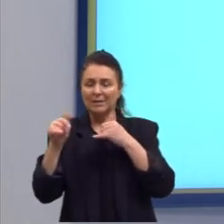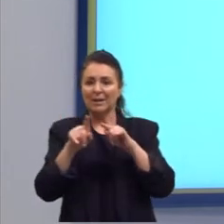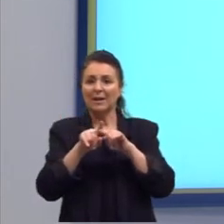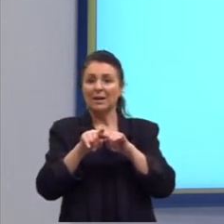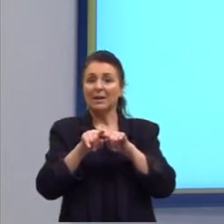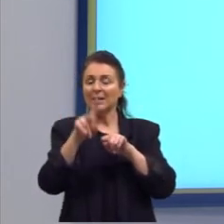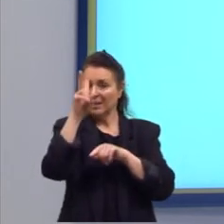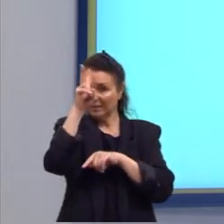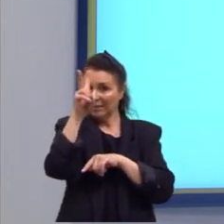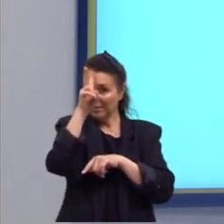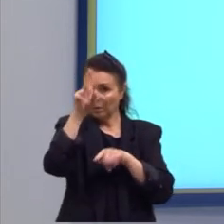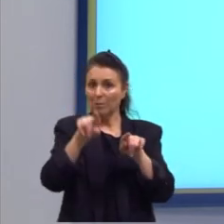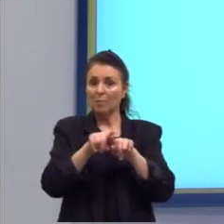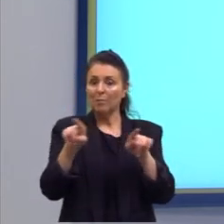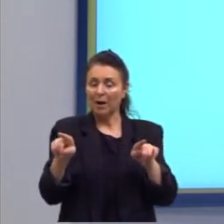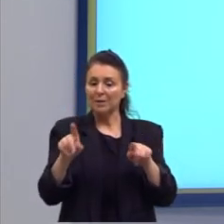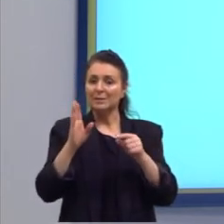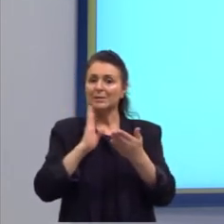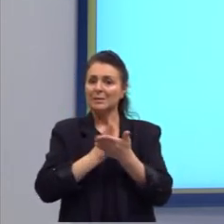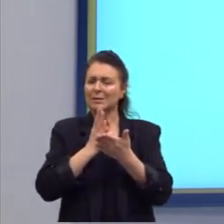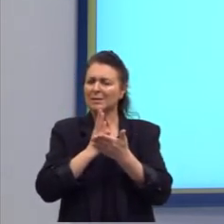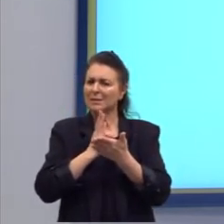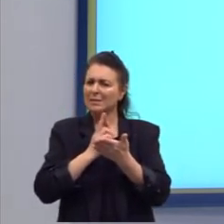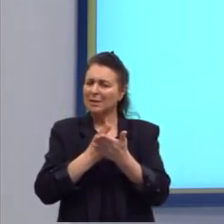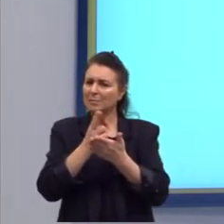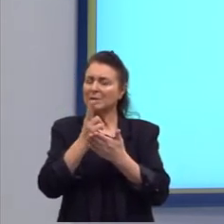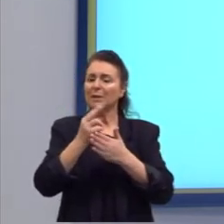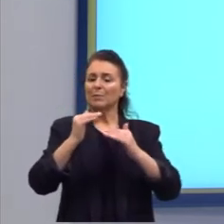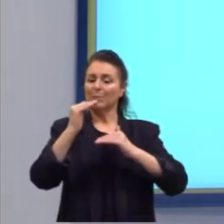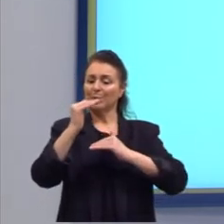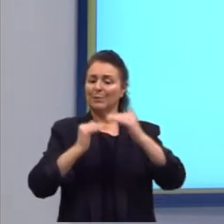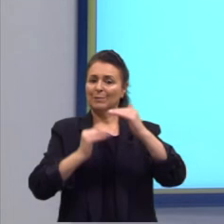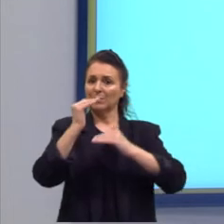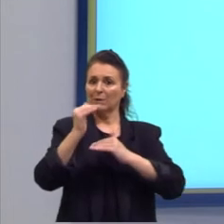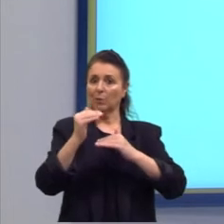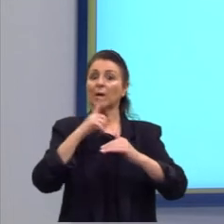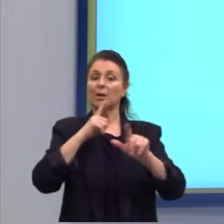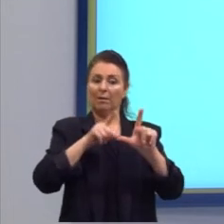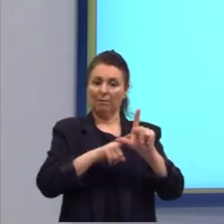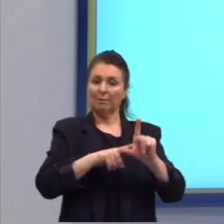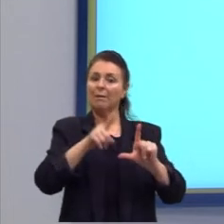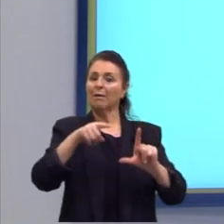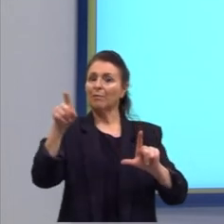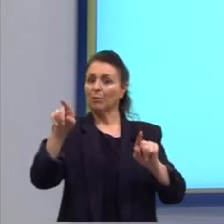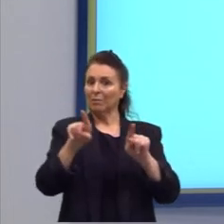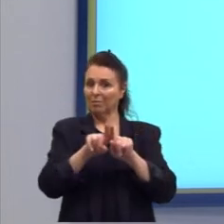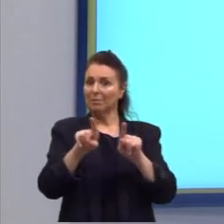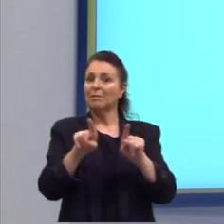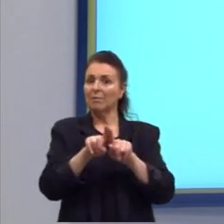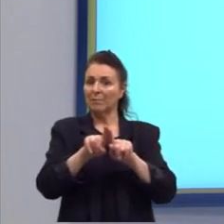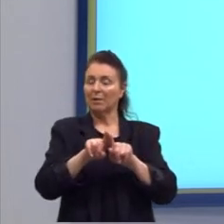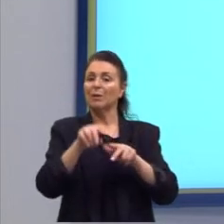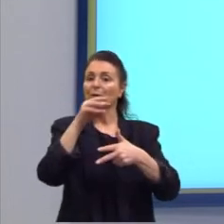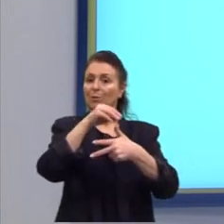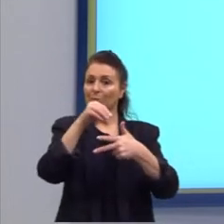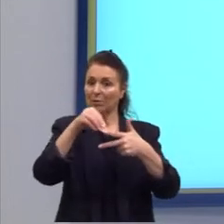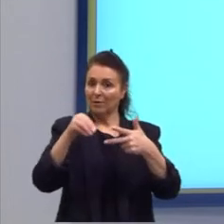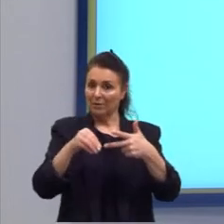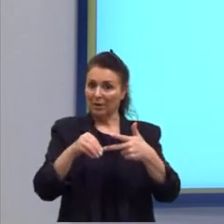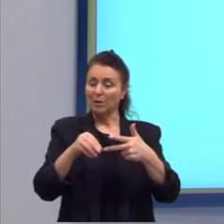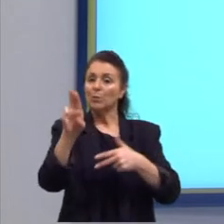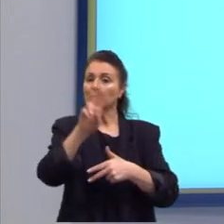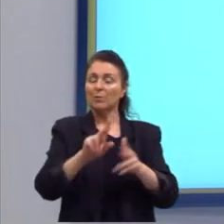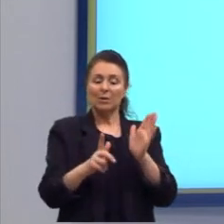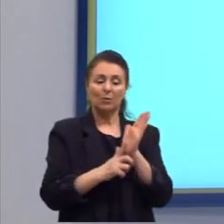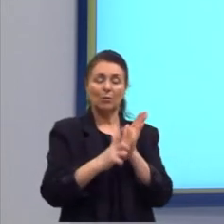sempre vai ser então proporcional e às vezes o Enem coloca gráficos tá dessa relacionando então usando a lei de